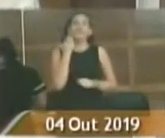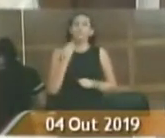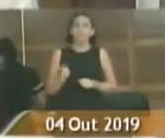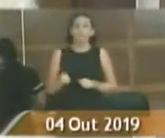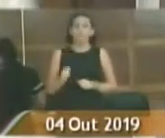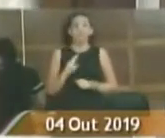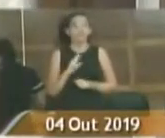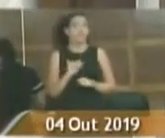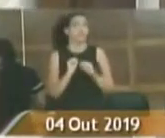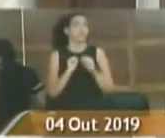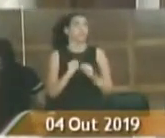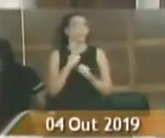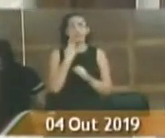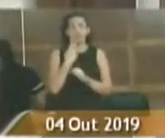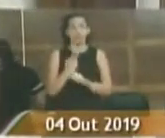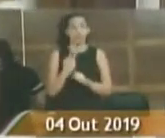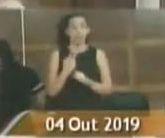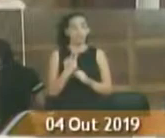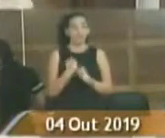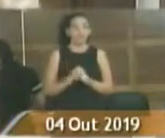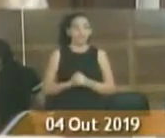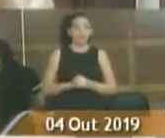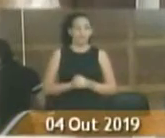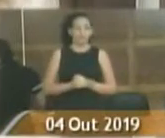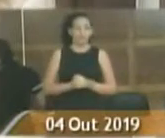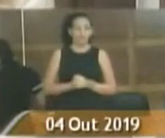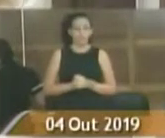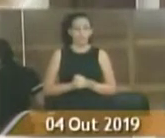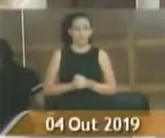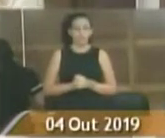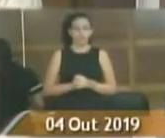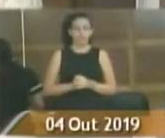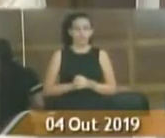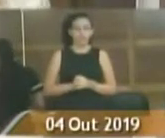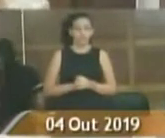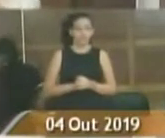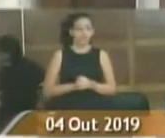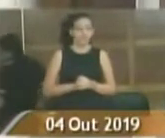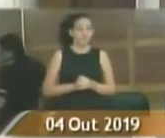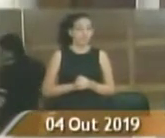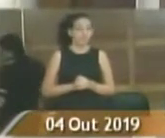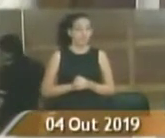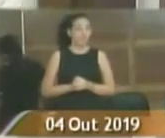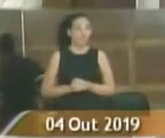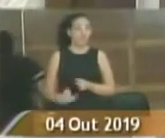poder tratar esse bichinho, tá? Vamos lá, me fala.